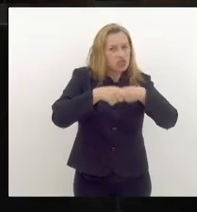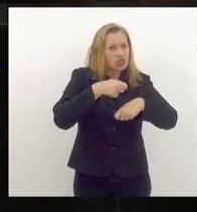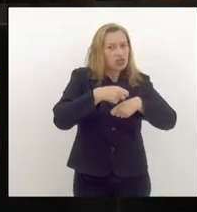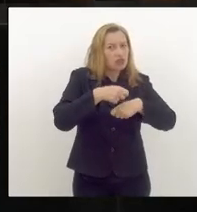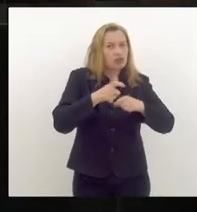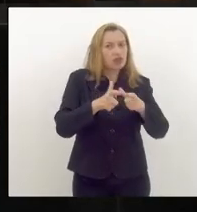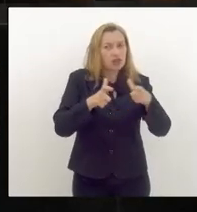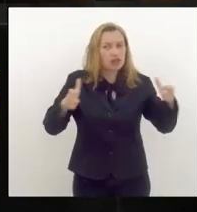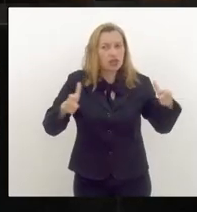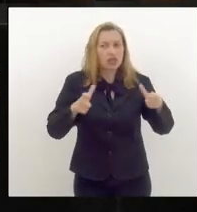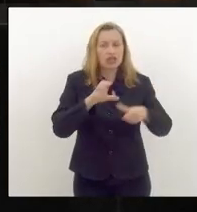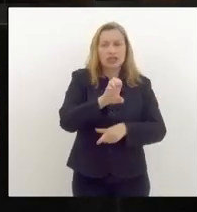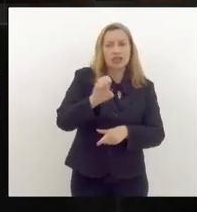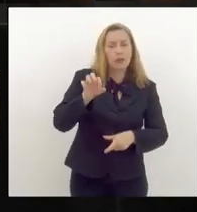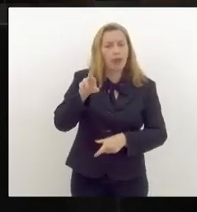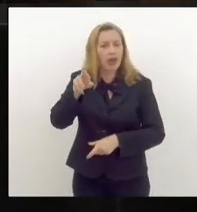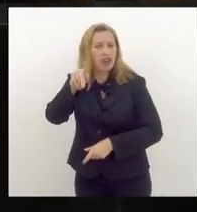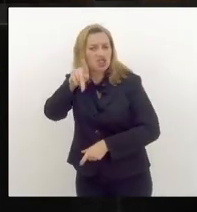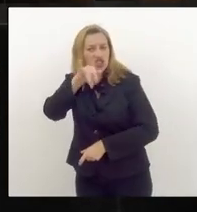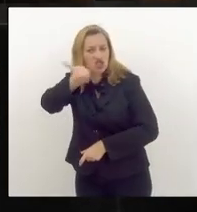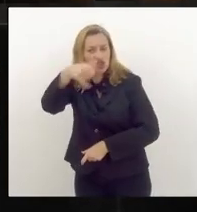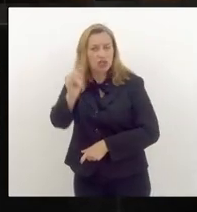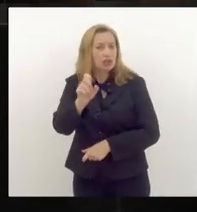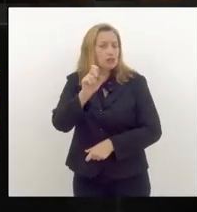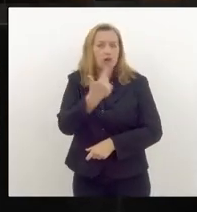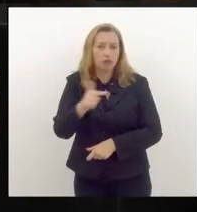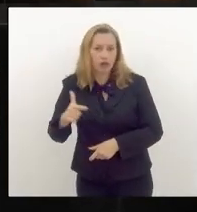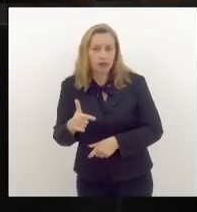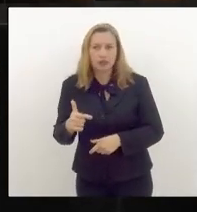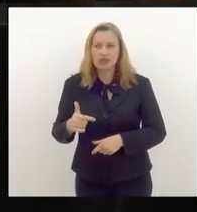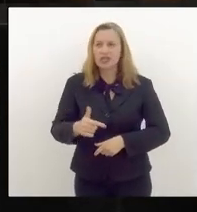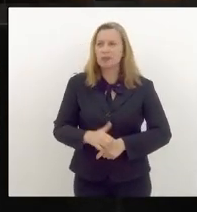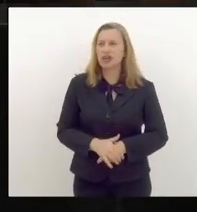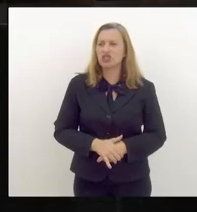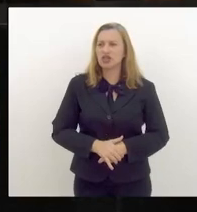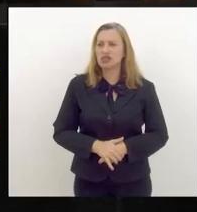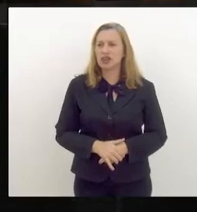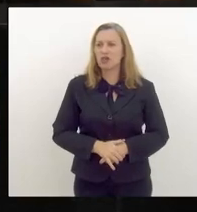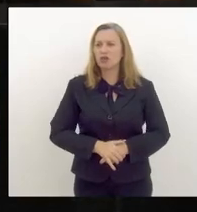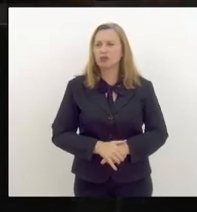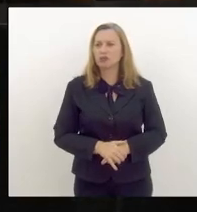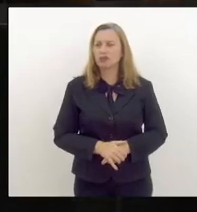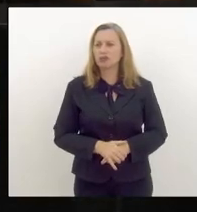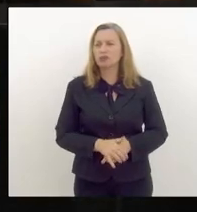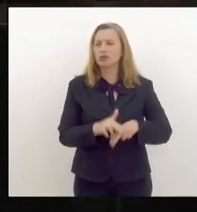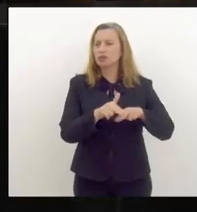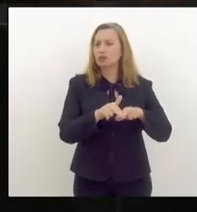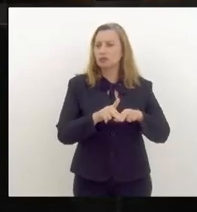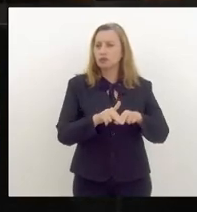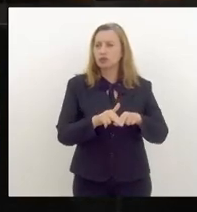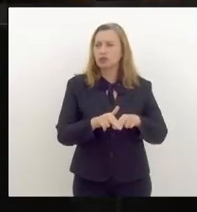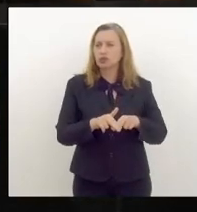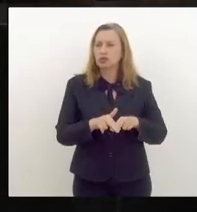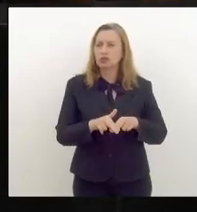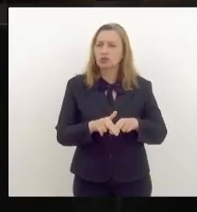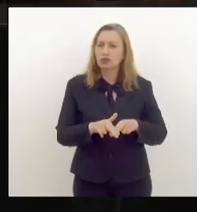brutal que a ceperj não não tem e em função disso